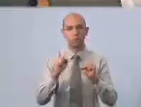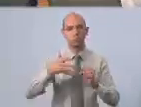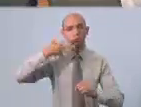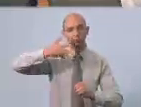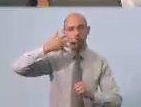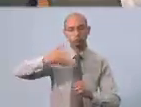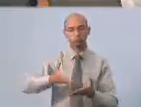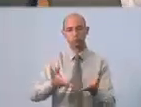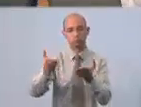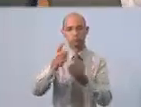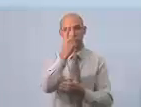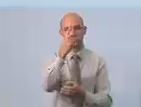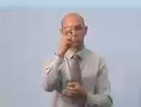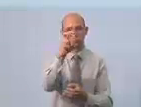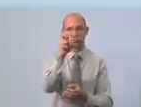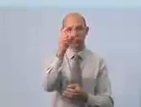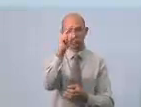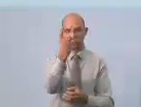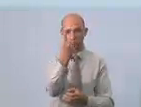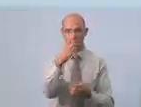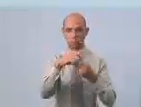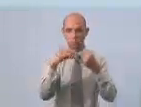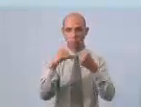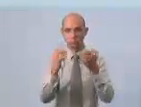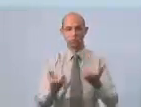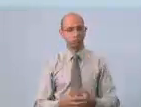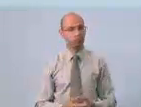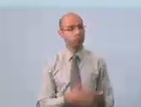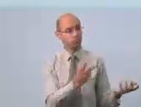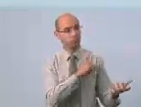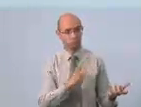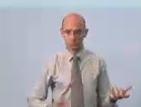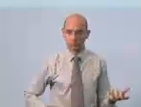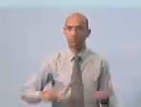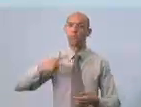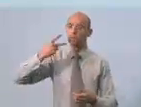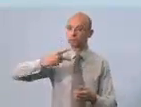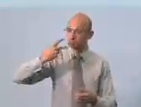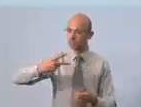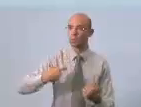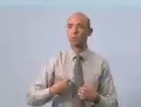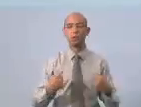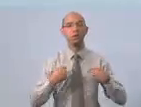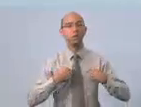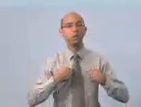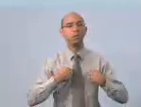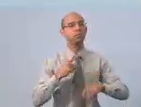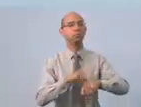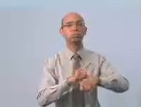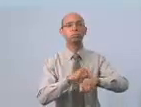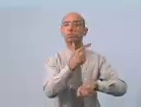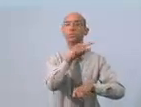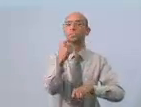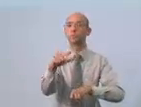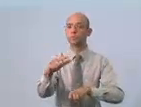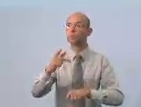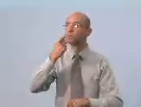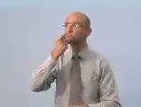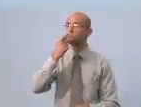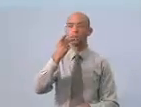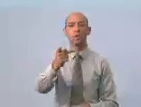151. Senhor presidente, nobres vereadores, eu não tive tempo de me pronunciar